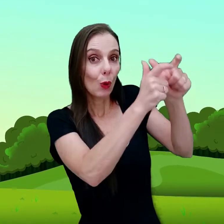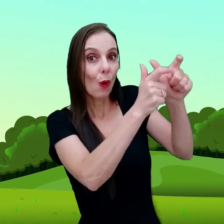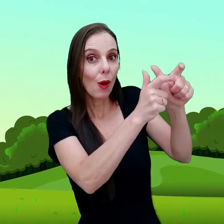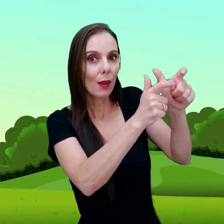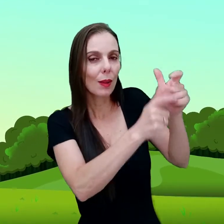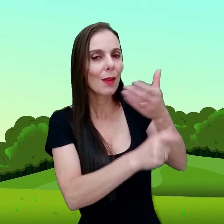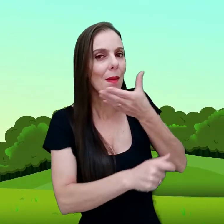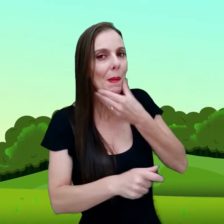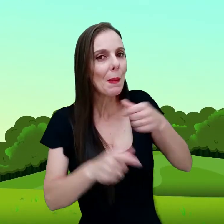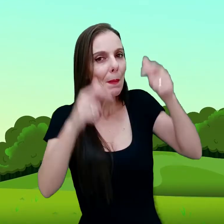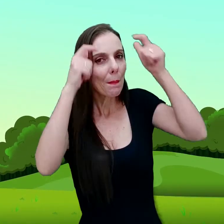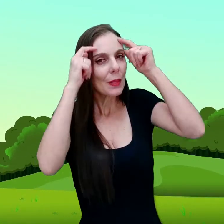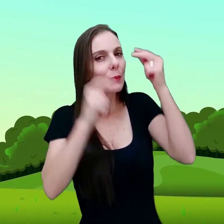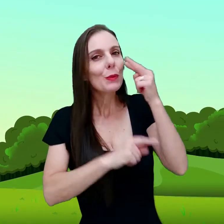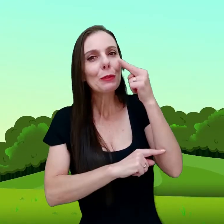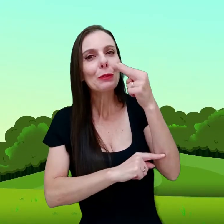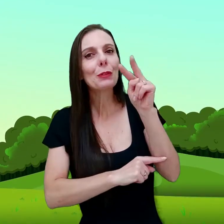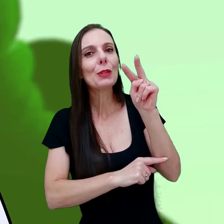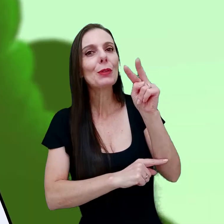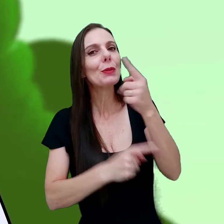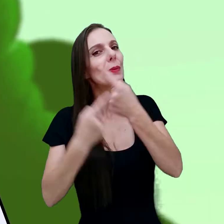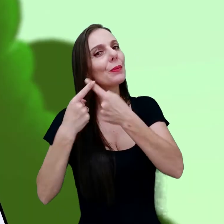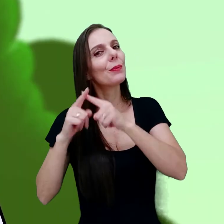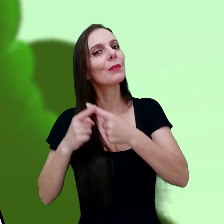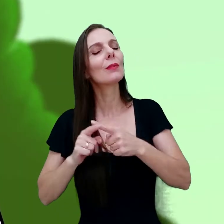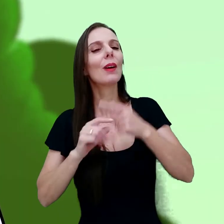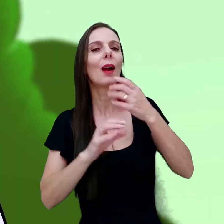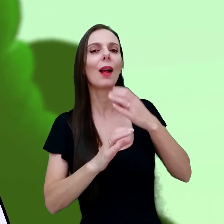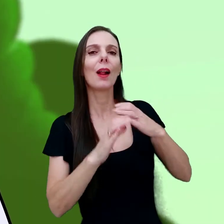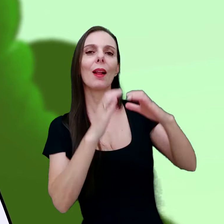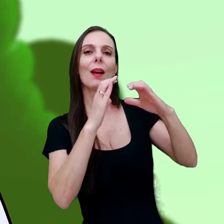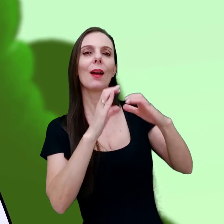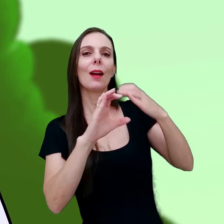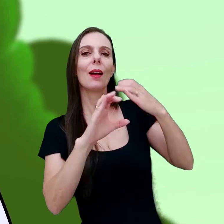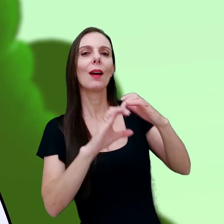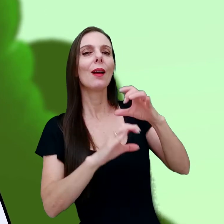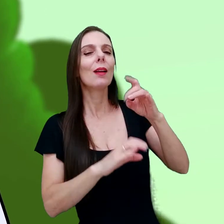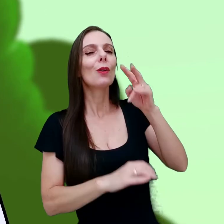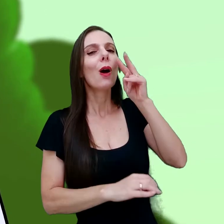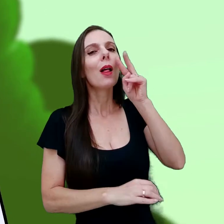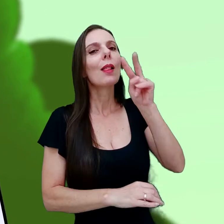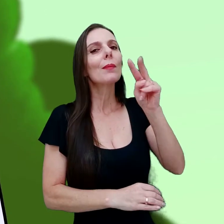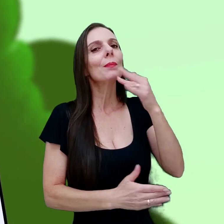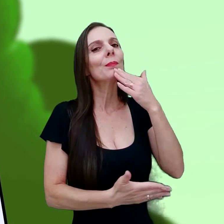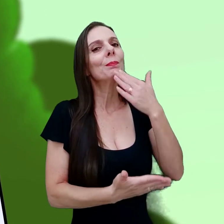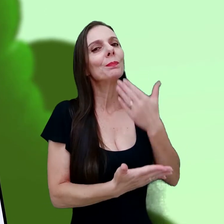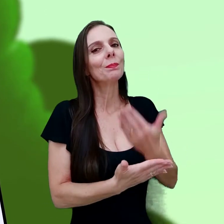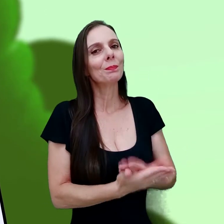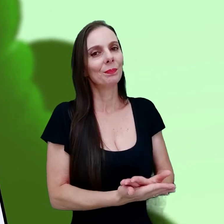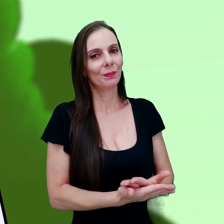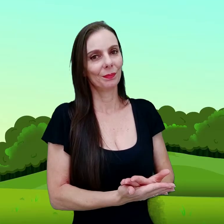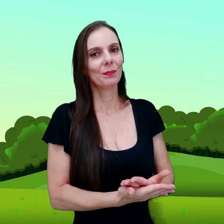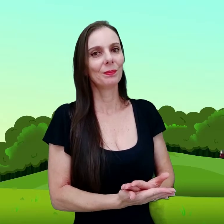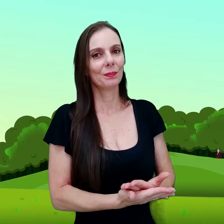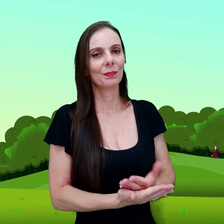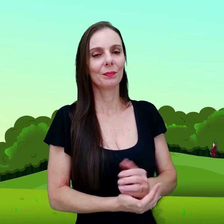o príncipe notou Rapunzel cantando. Por um tempo, ele a observou com